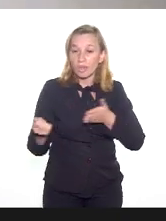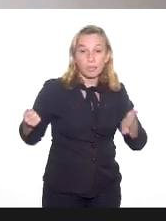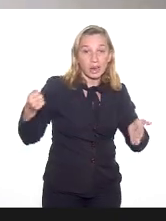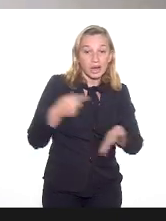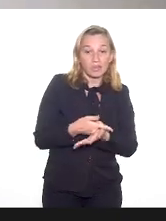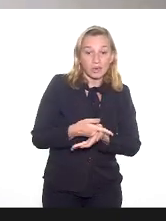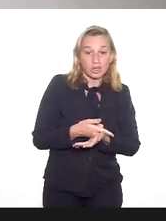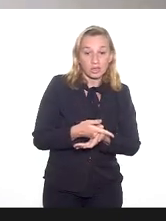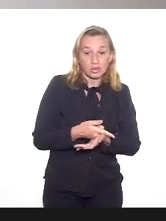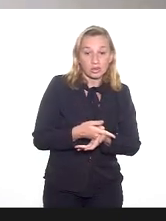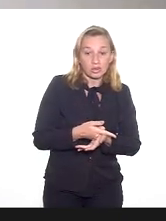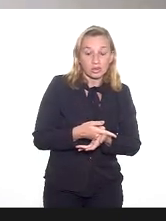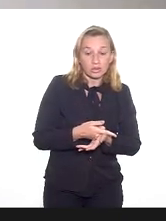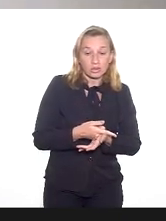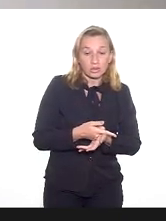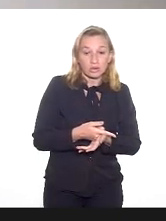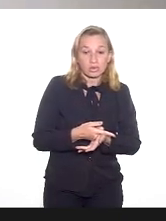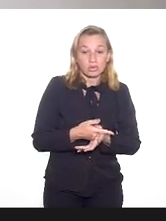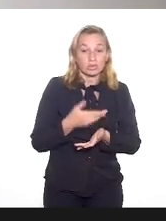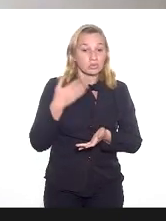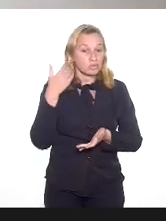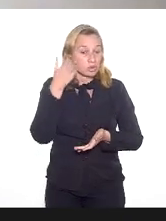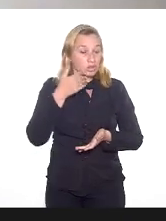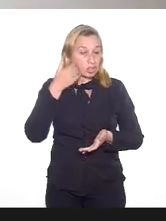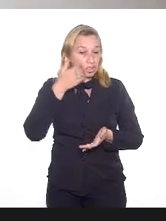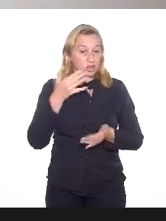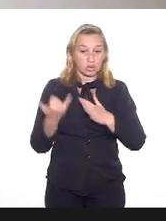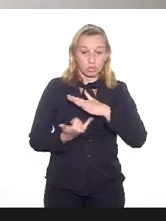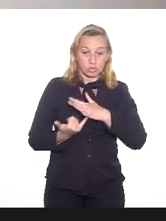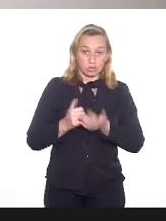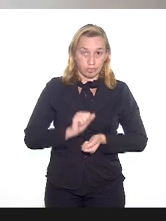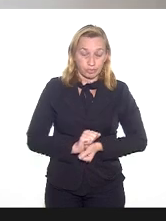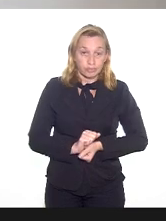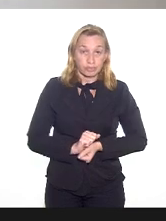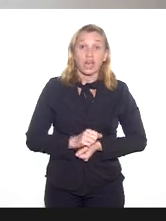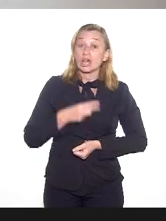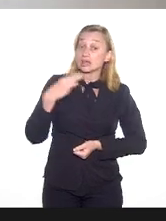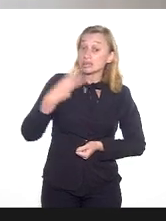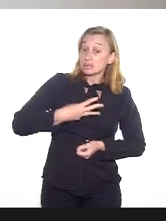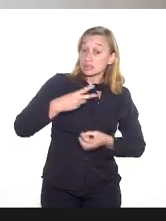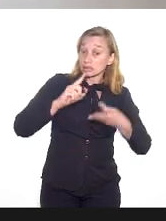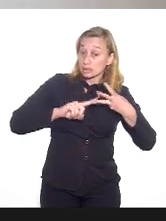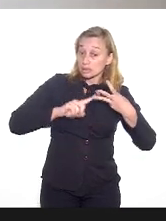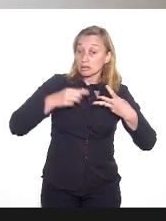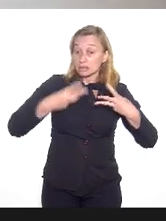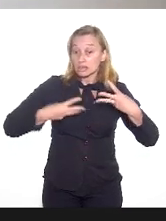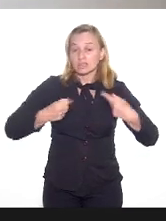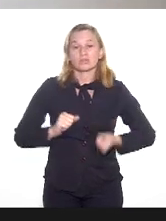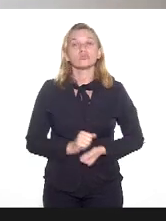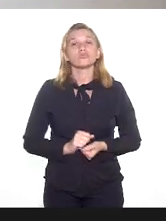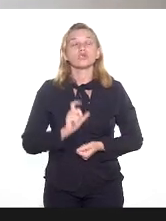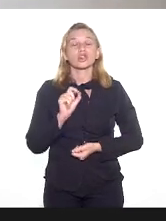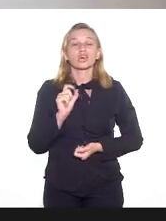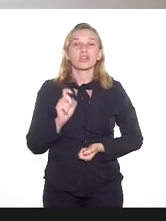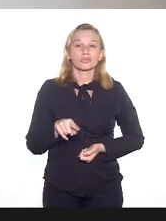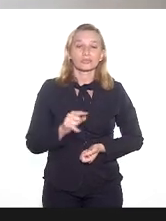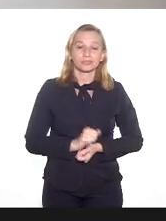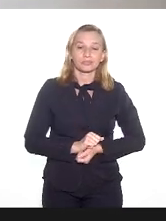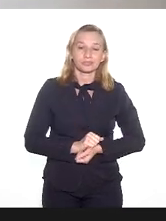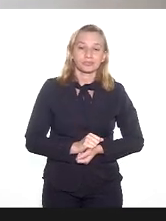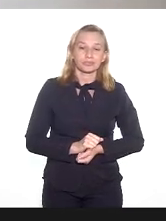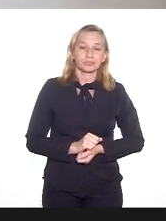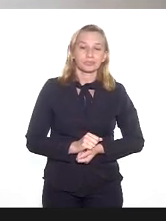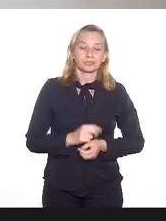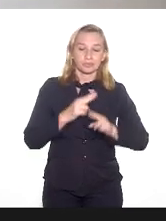que sirvam em curso para estas instituições. E um terceiro, que é da